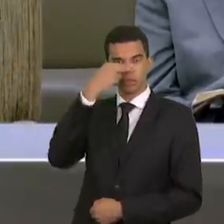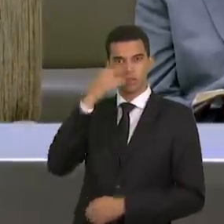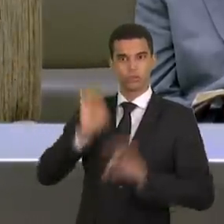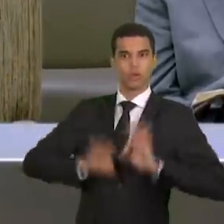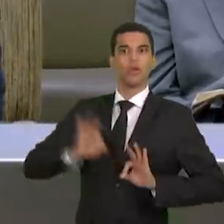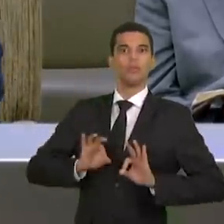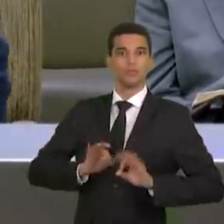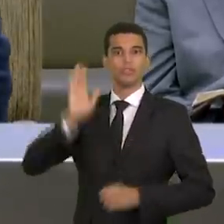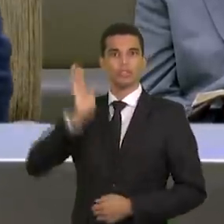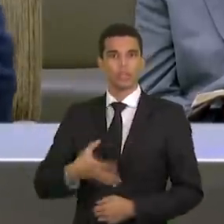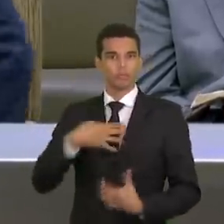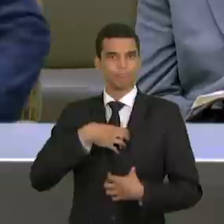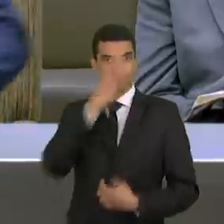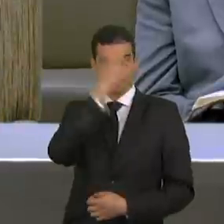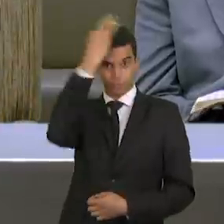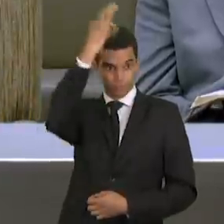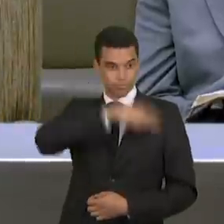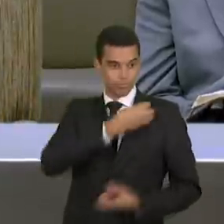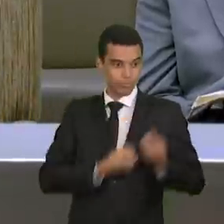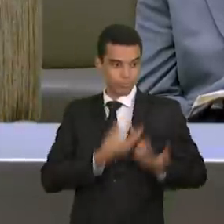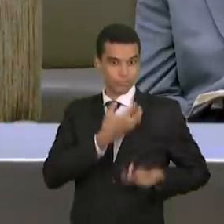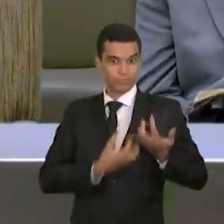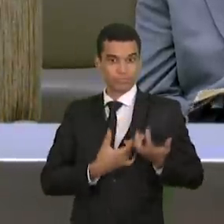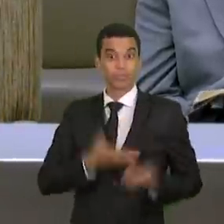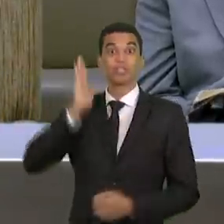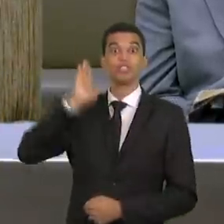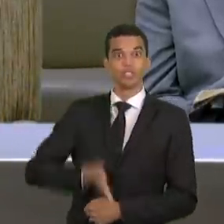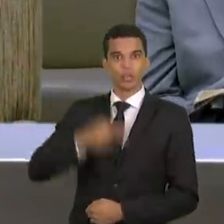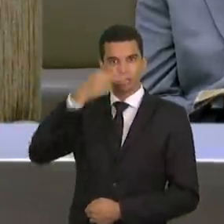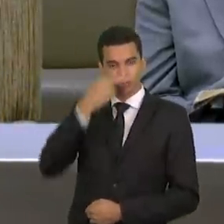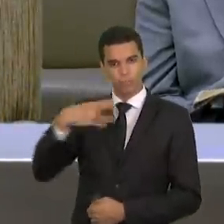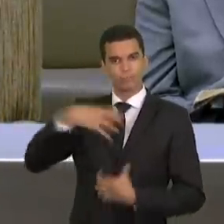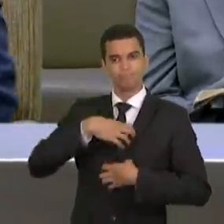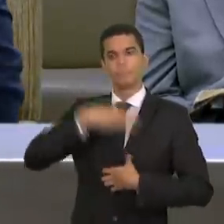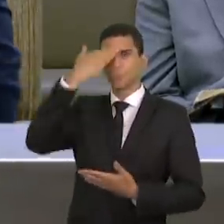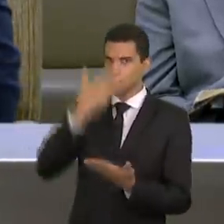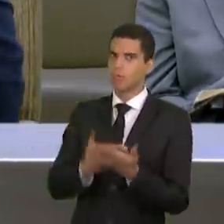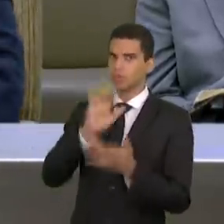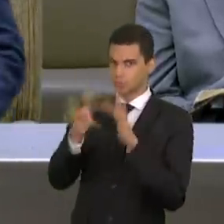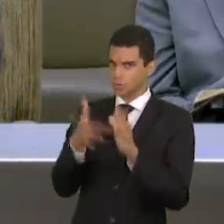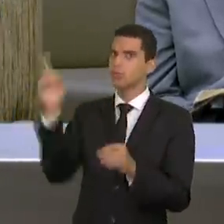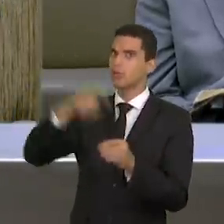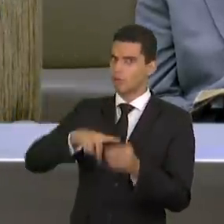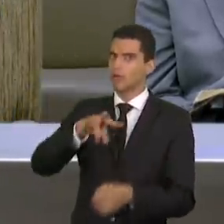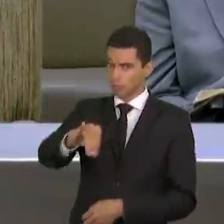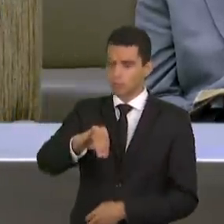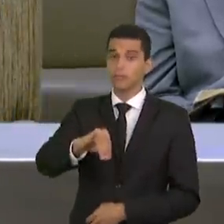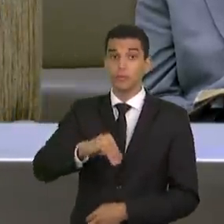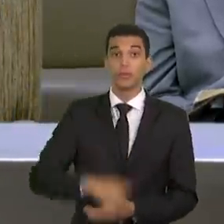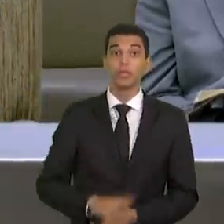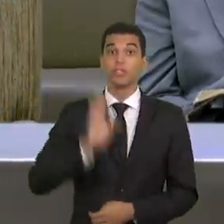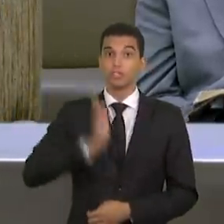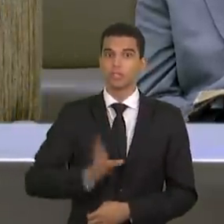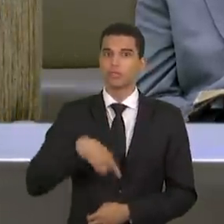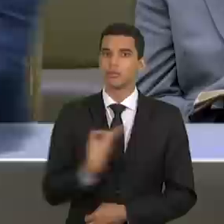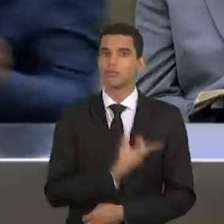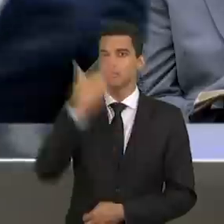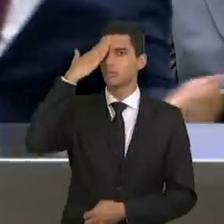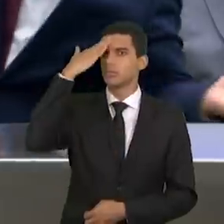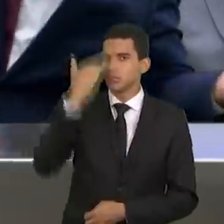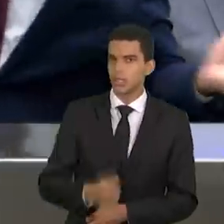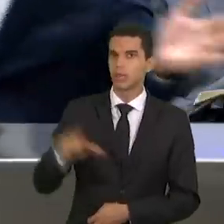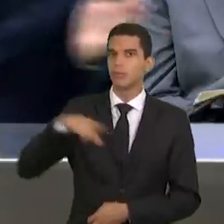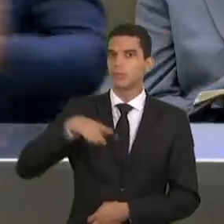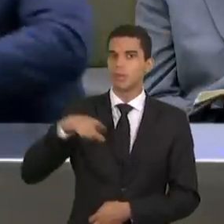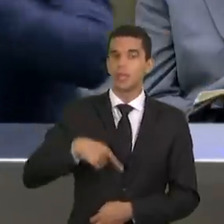com as candeias acesas, se já vimos que temos convicção de que Ele vai voltar, se já vimos que existem as lições aí